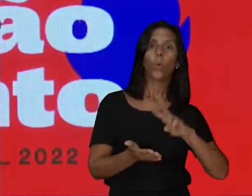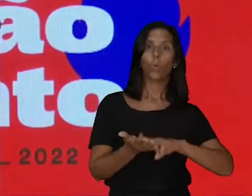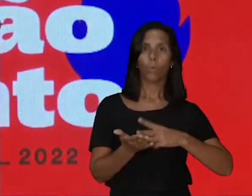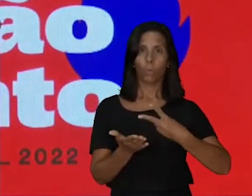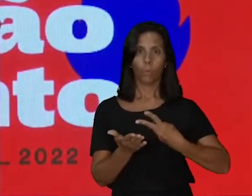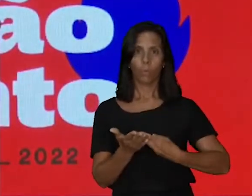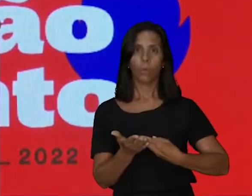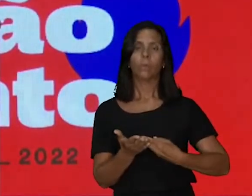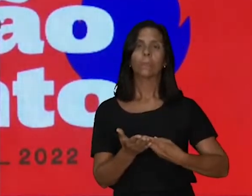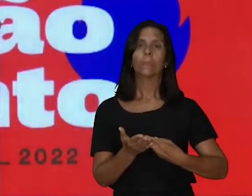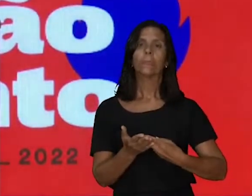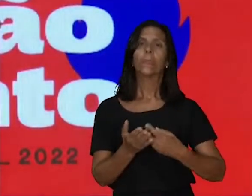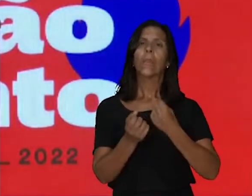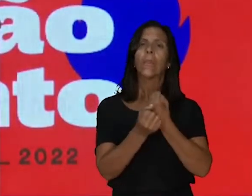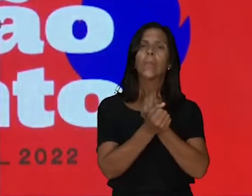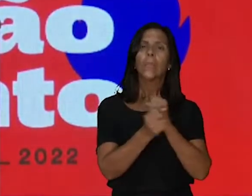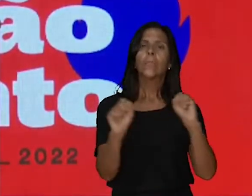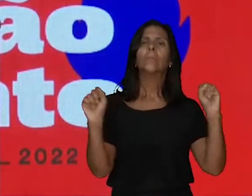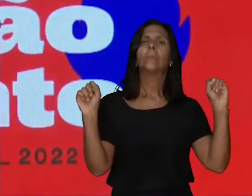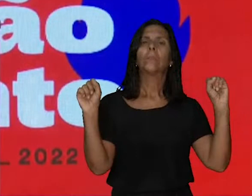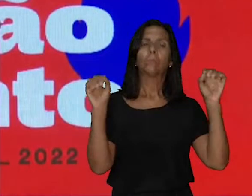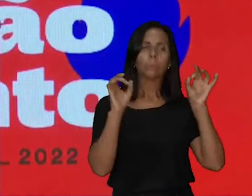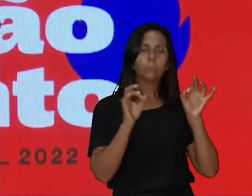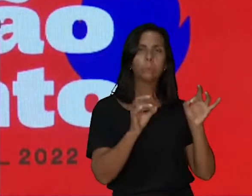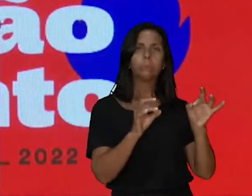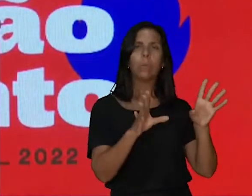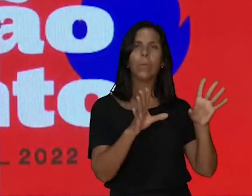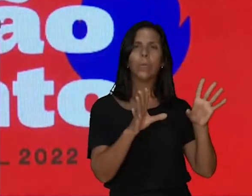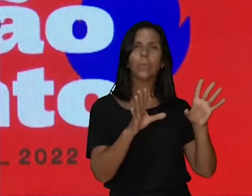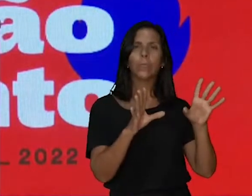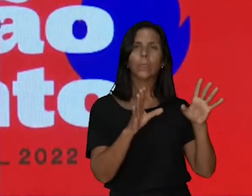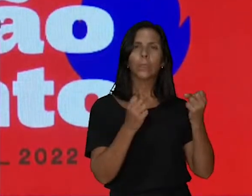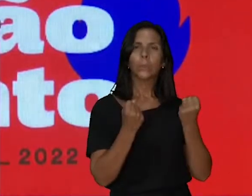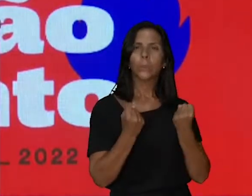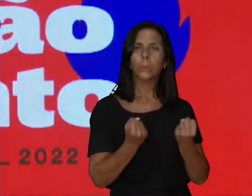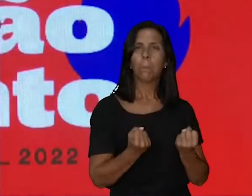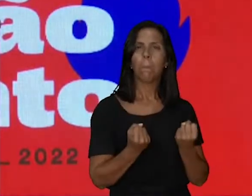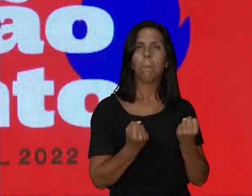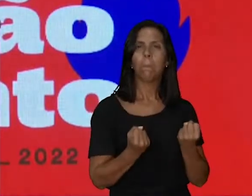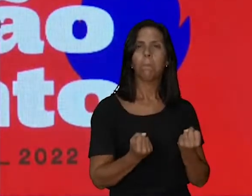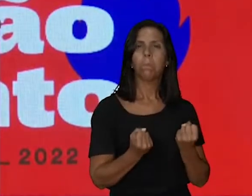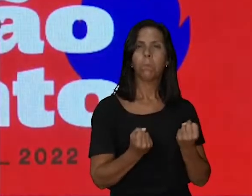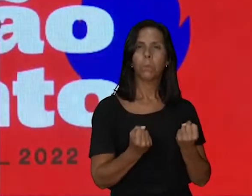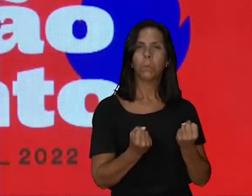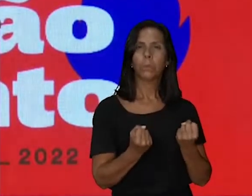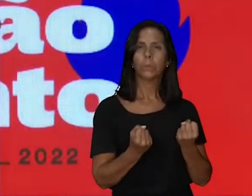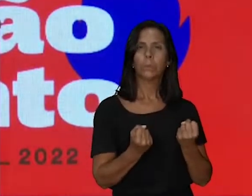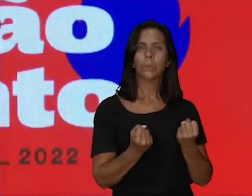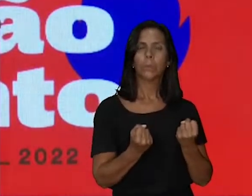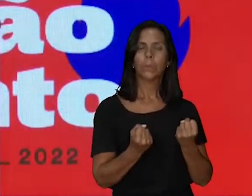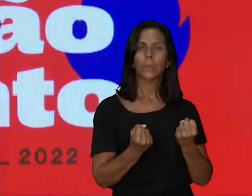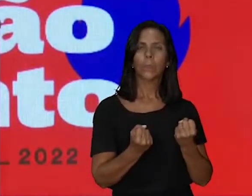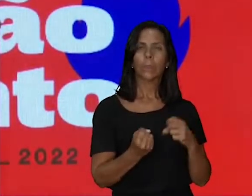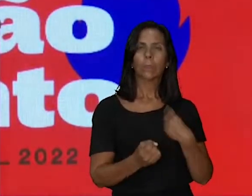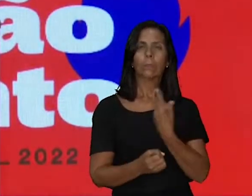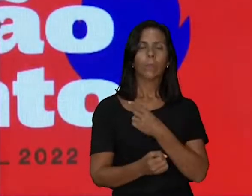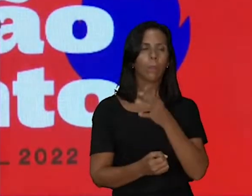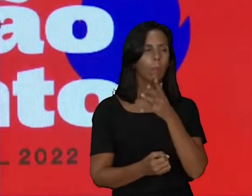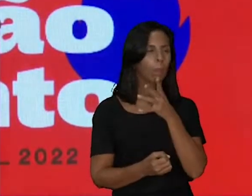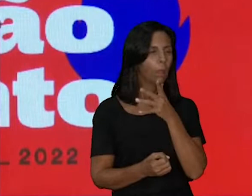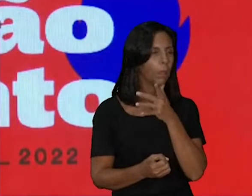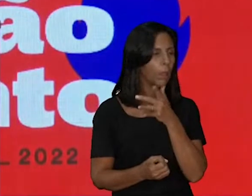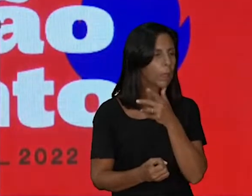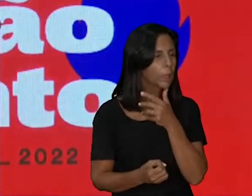assim: livremo-nos de todo o peso que nos torna vagarosos.